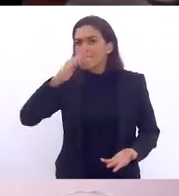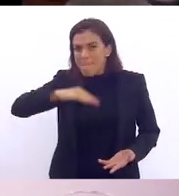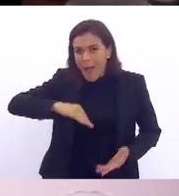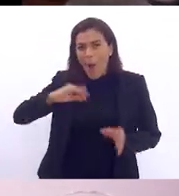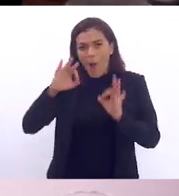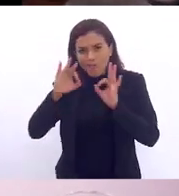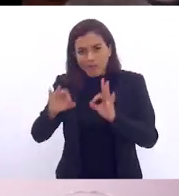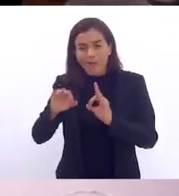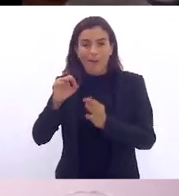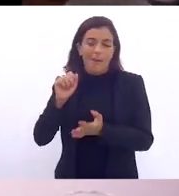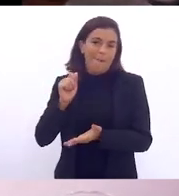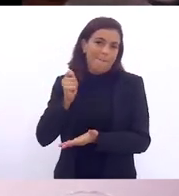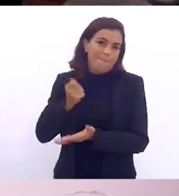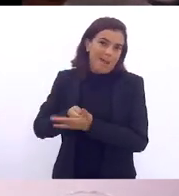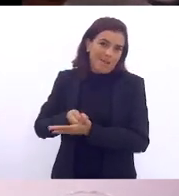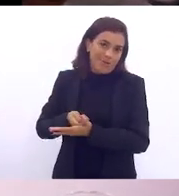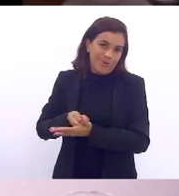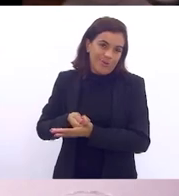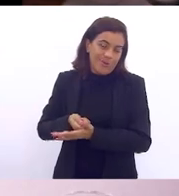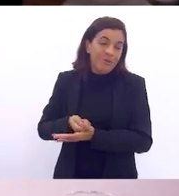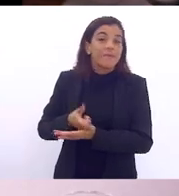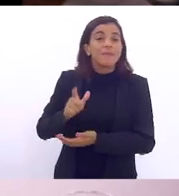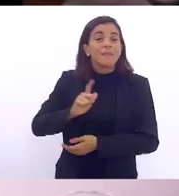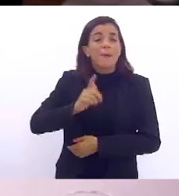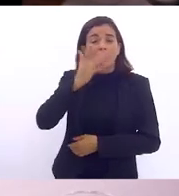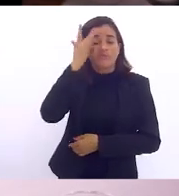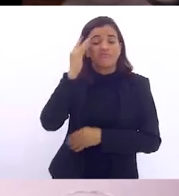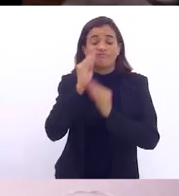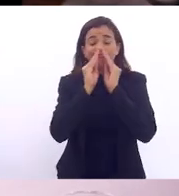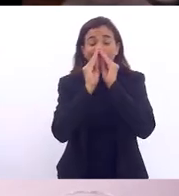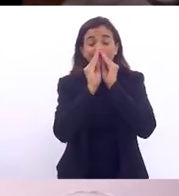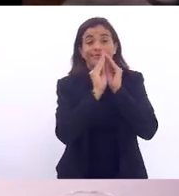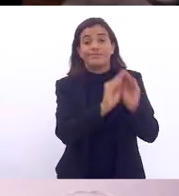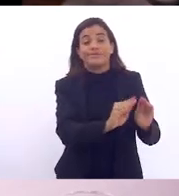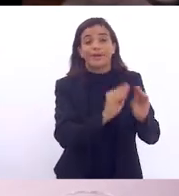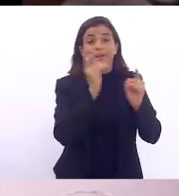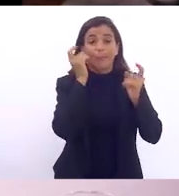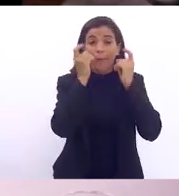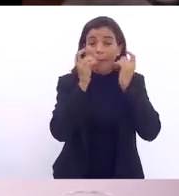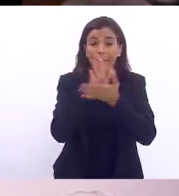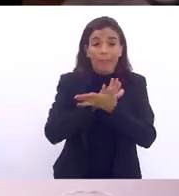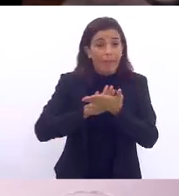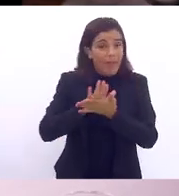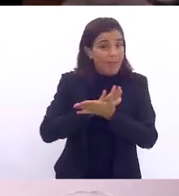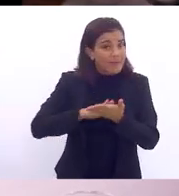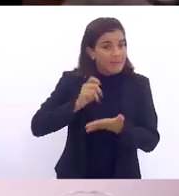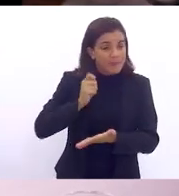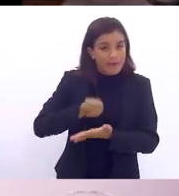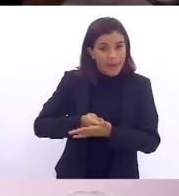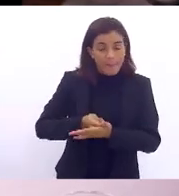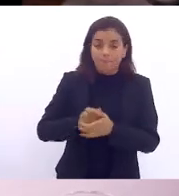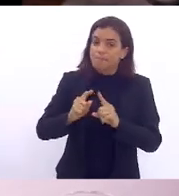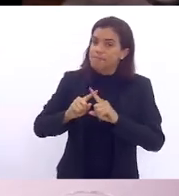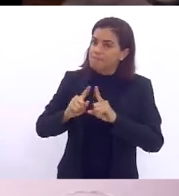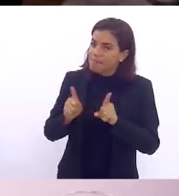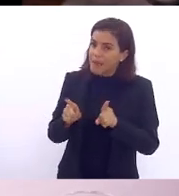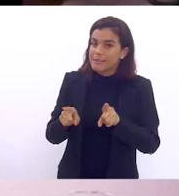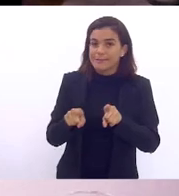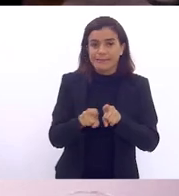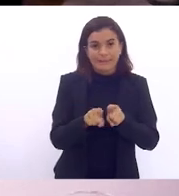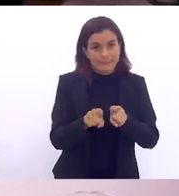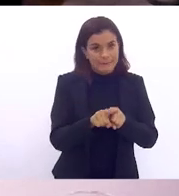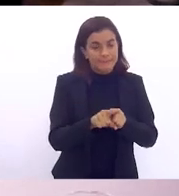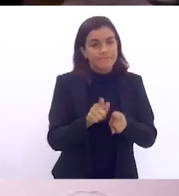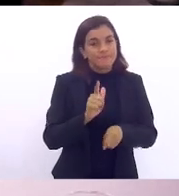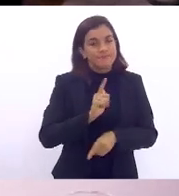eh existem as pessoas que não estão preocupadas em pagar mas e existe também a o